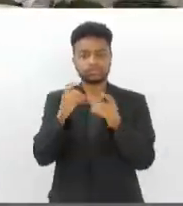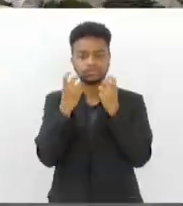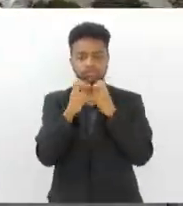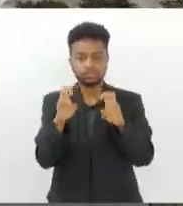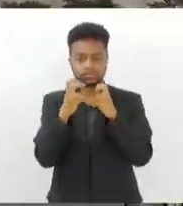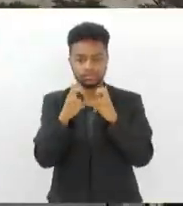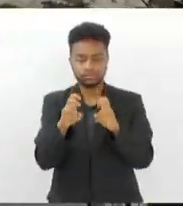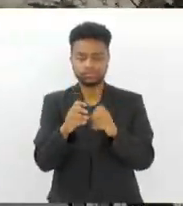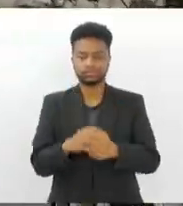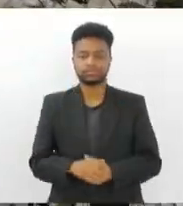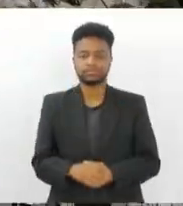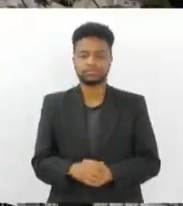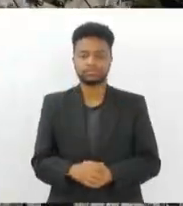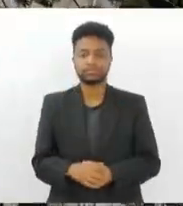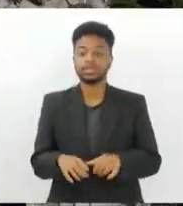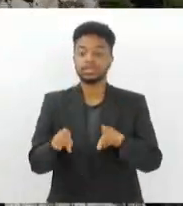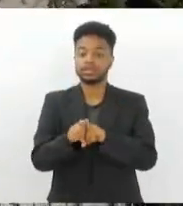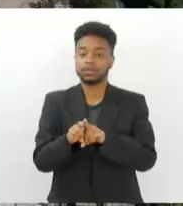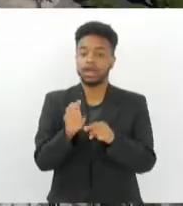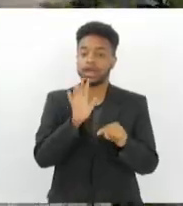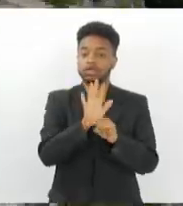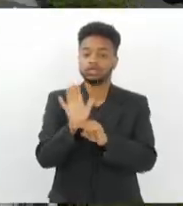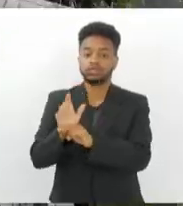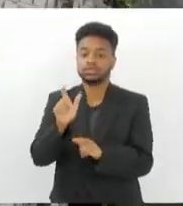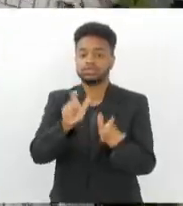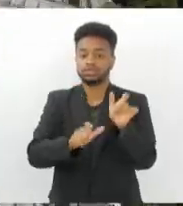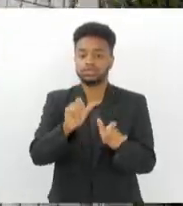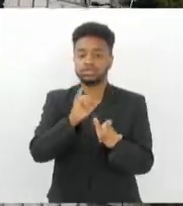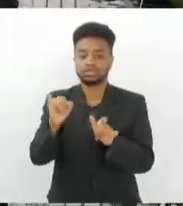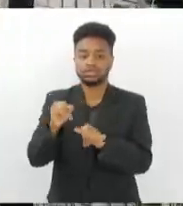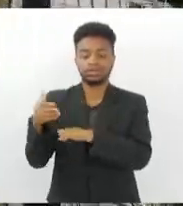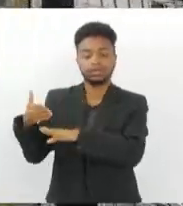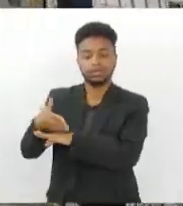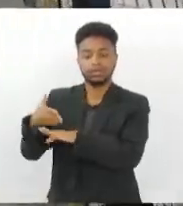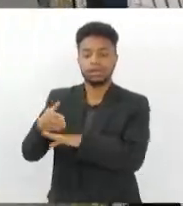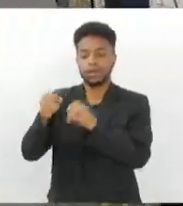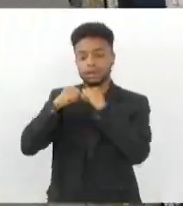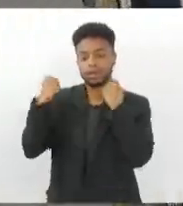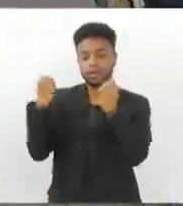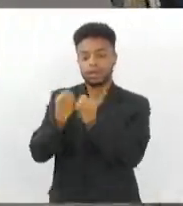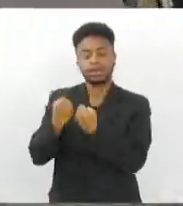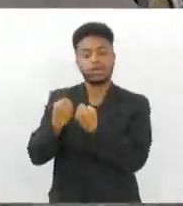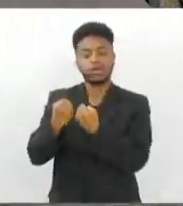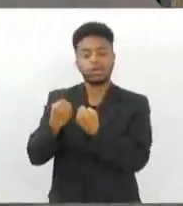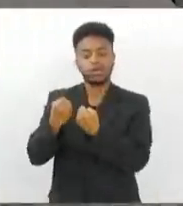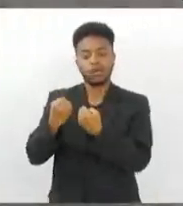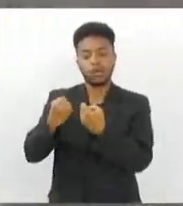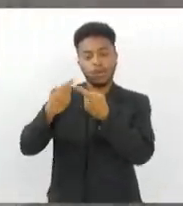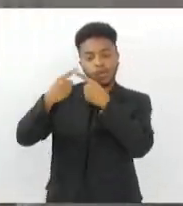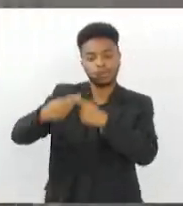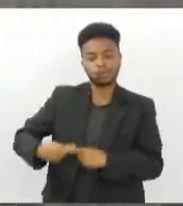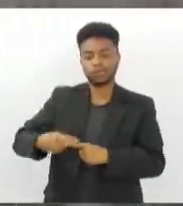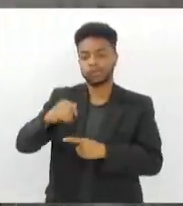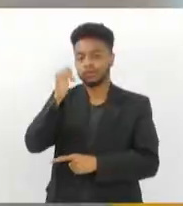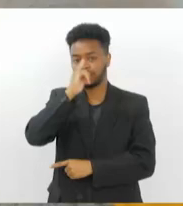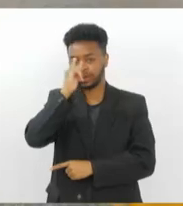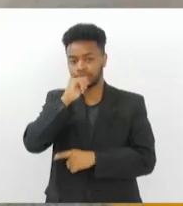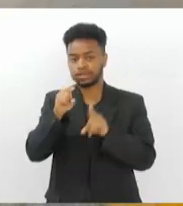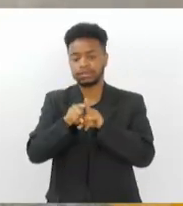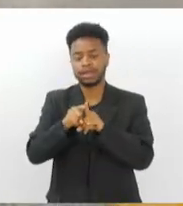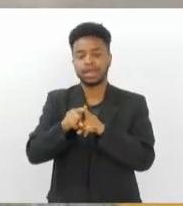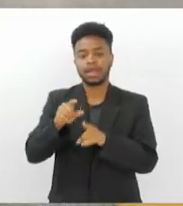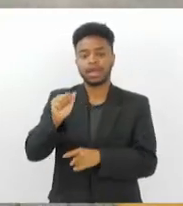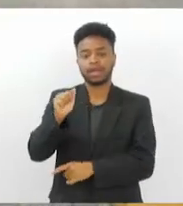da SuperVia beneficiando Também quem vai ao Maracanã para o jogo entre Fluminense e Atlético Mineiro às 7 da noite o